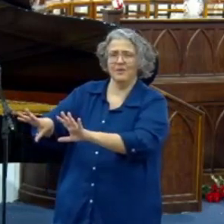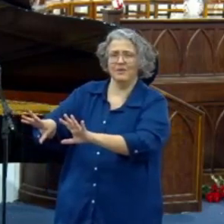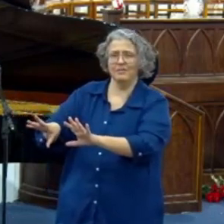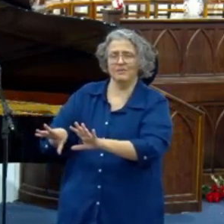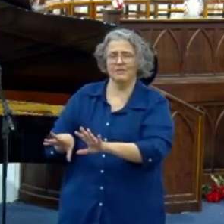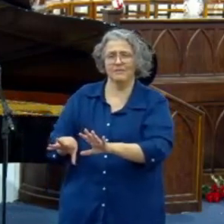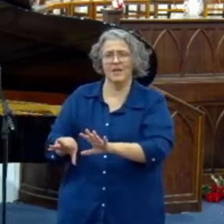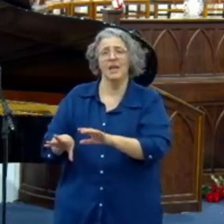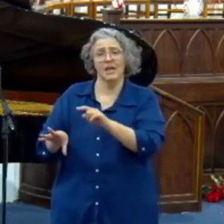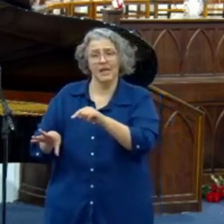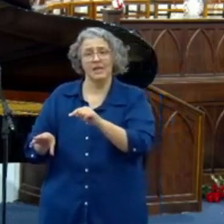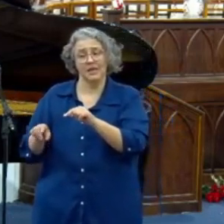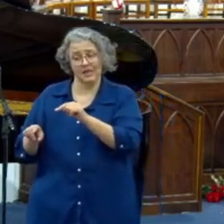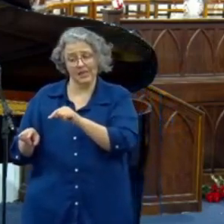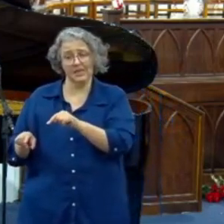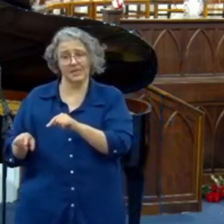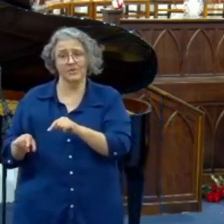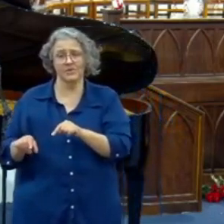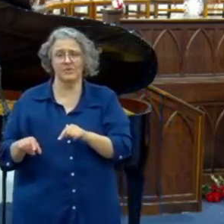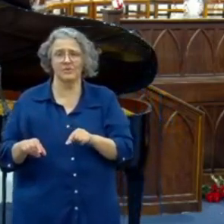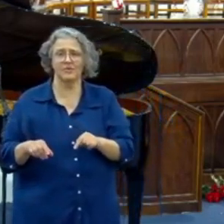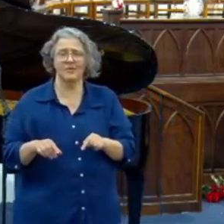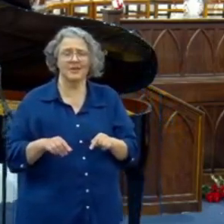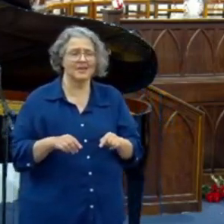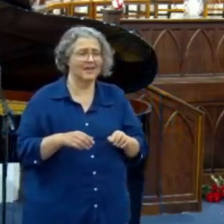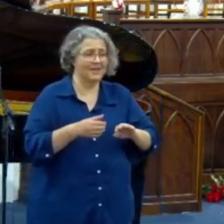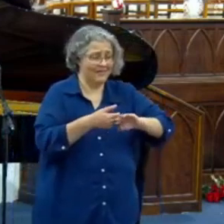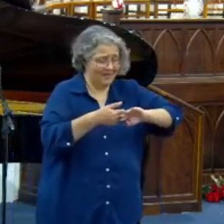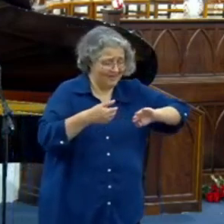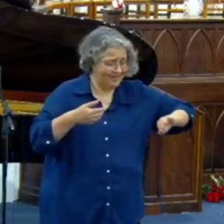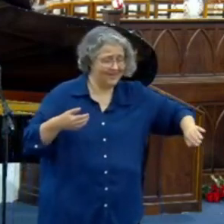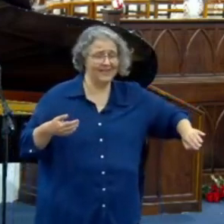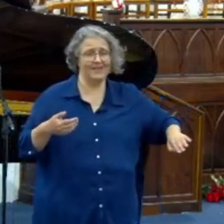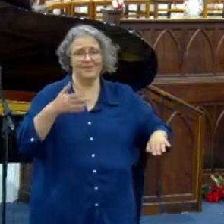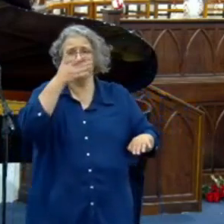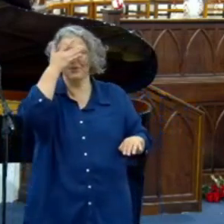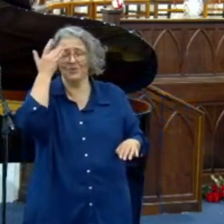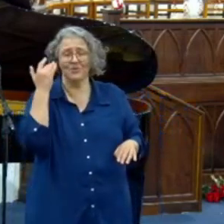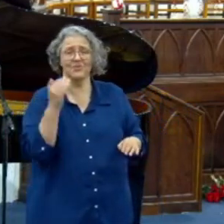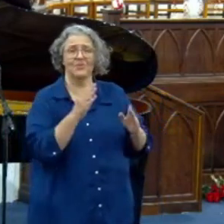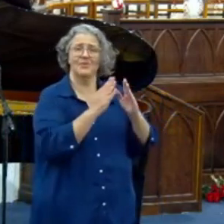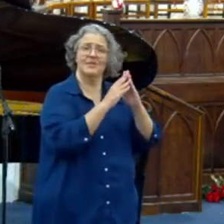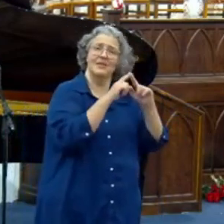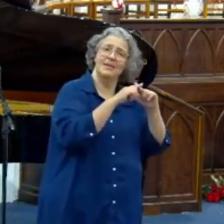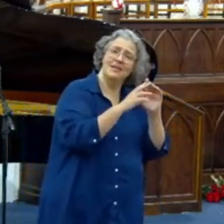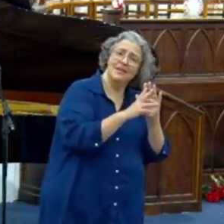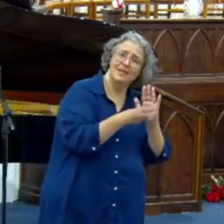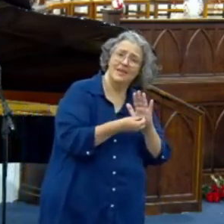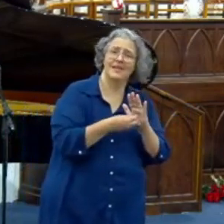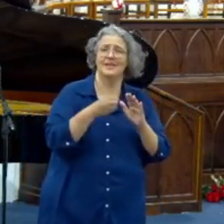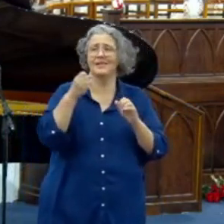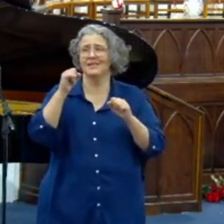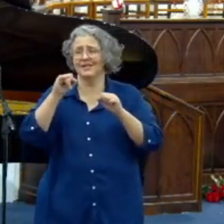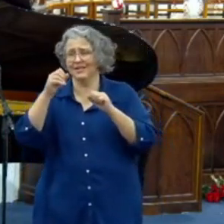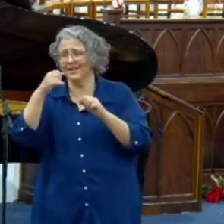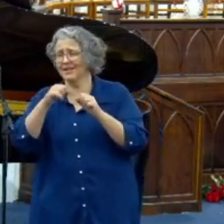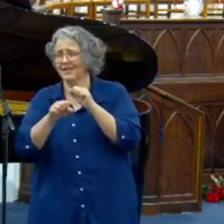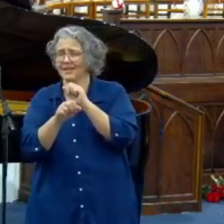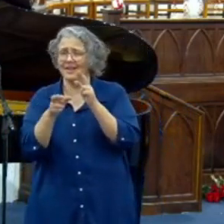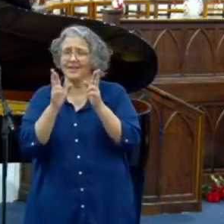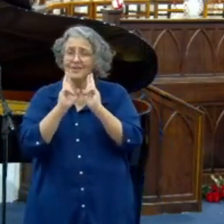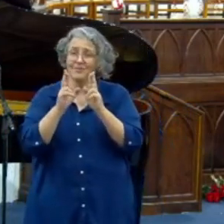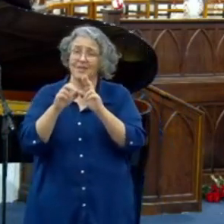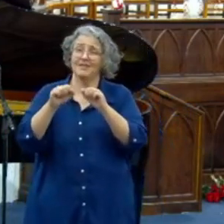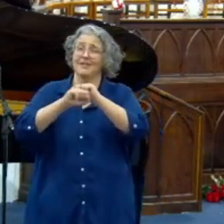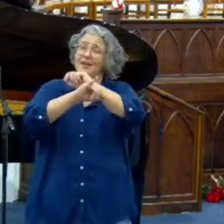gente do coração descansado, da paz de espírito, da esperança da glória. Veja como